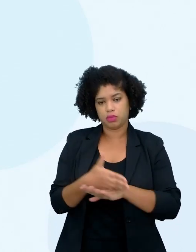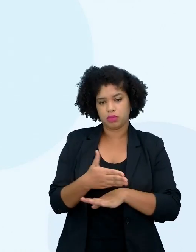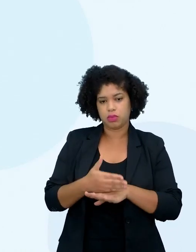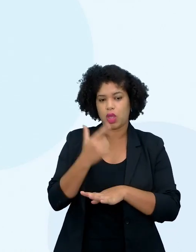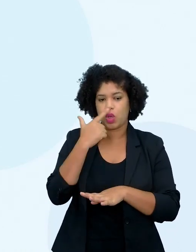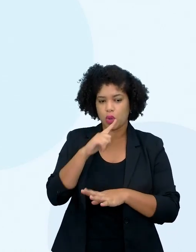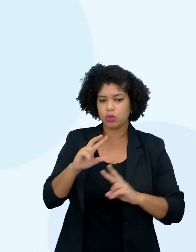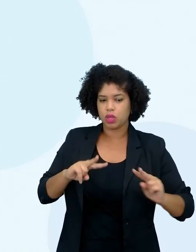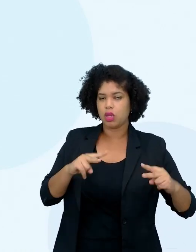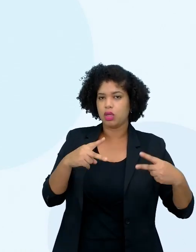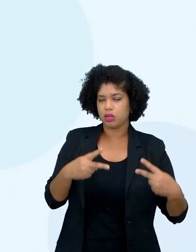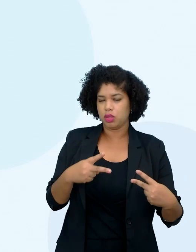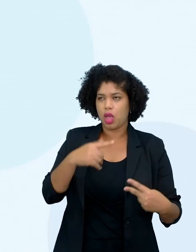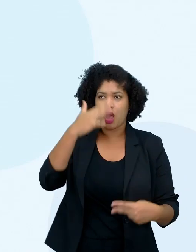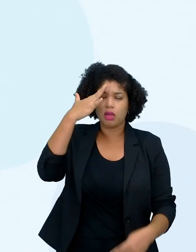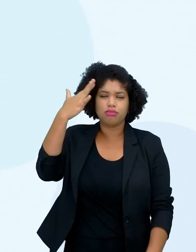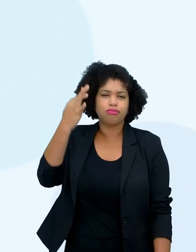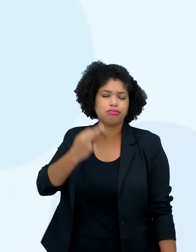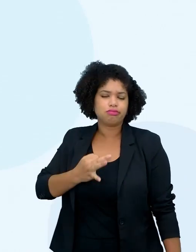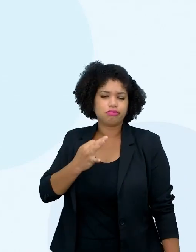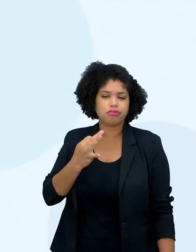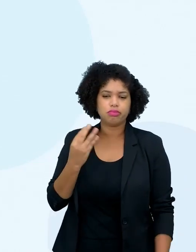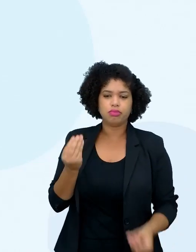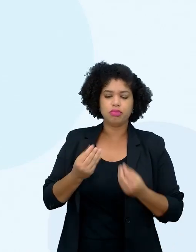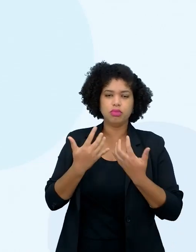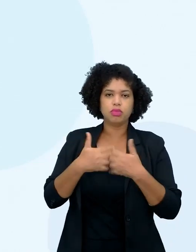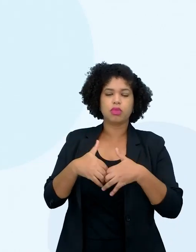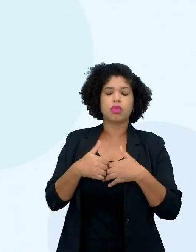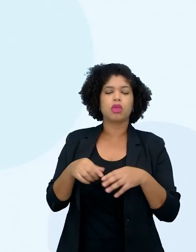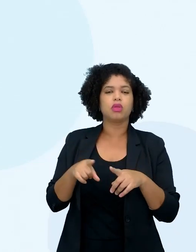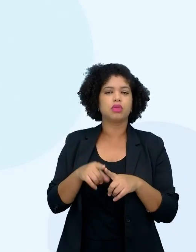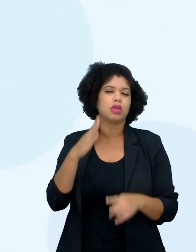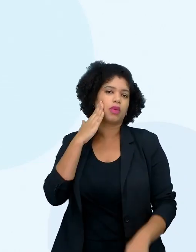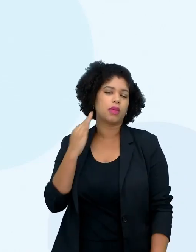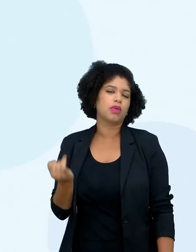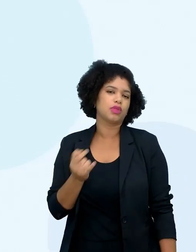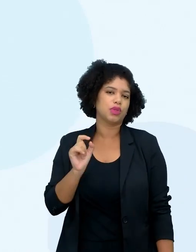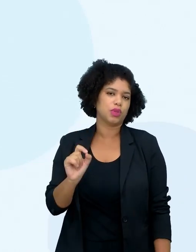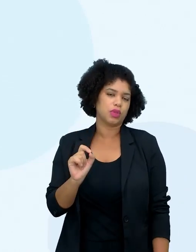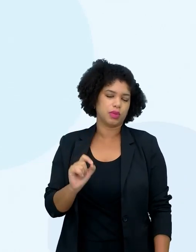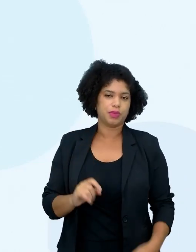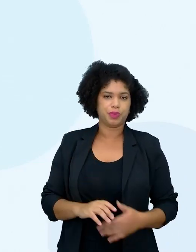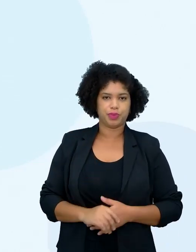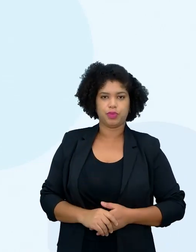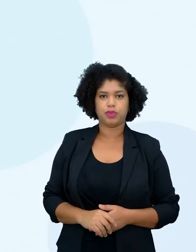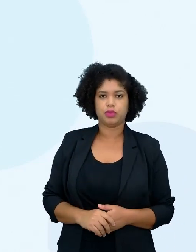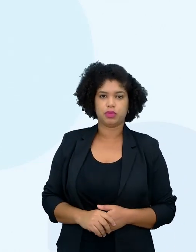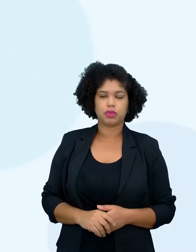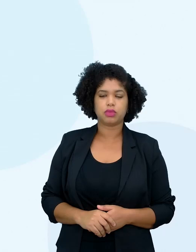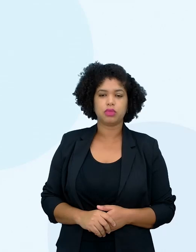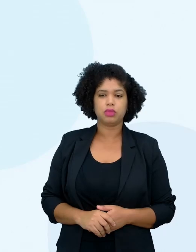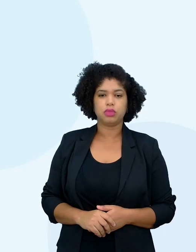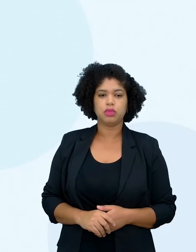uma compreensão e entendimento e também acerca da importância.